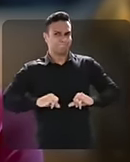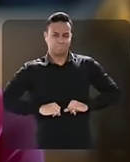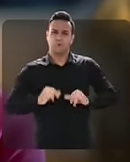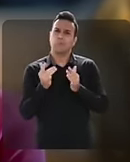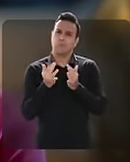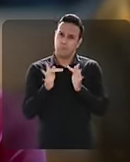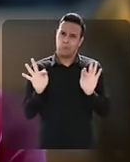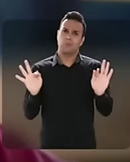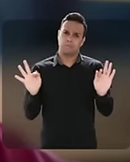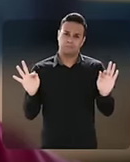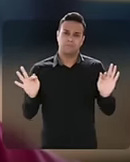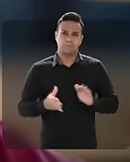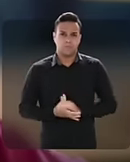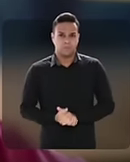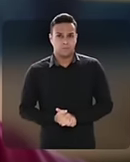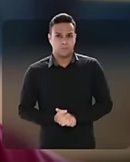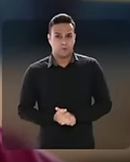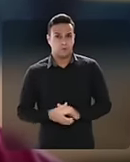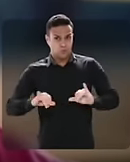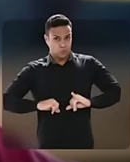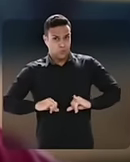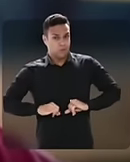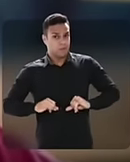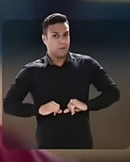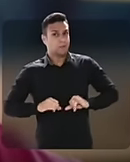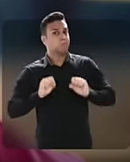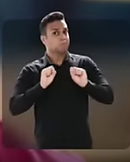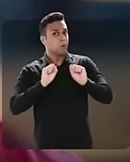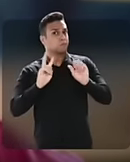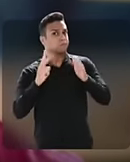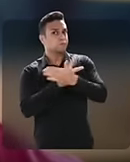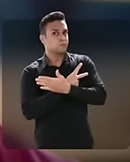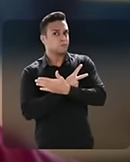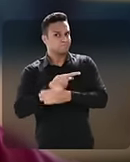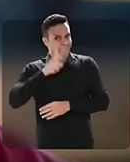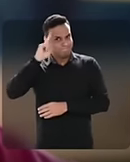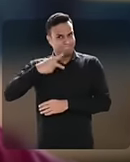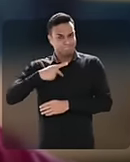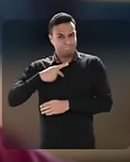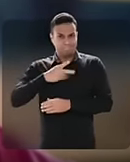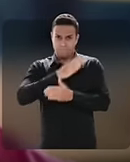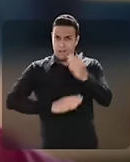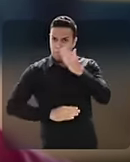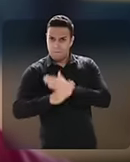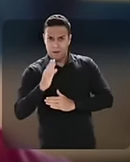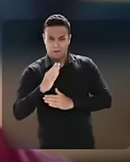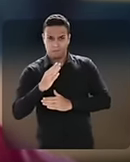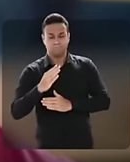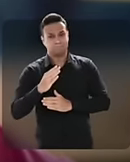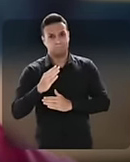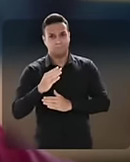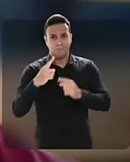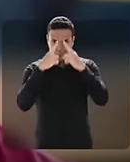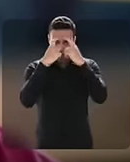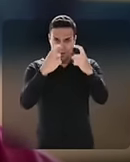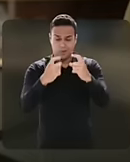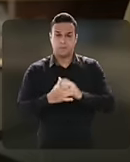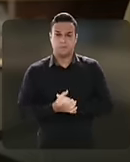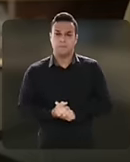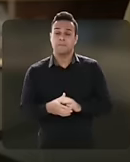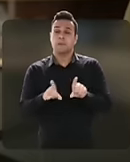um profundo sofrimento. E esse sofrimento, essa dor, é capaz de levar a pessoa a cometer violência contra o seu